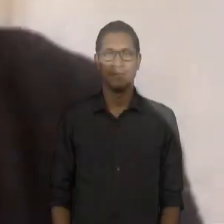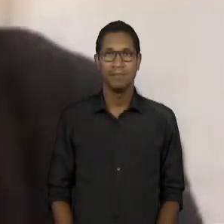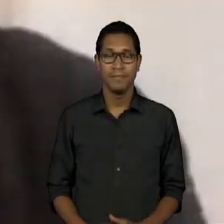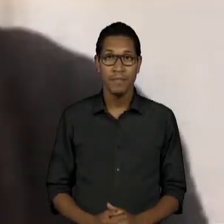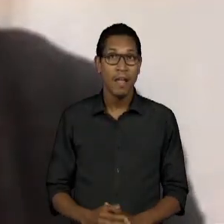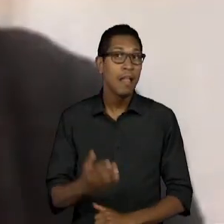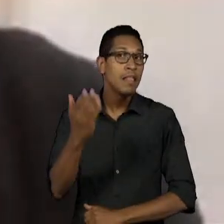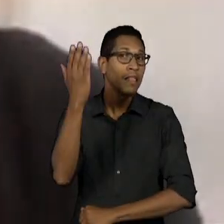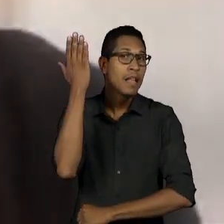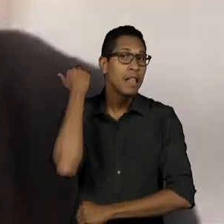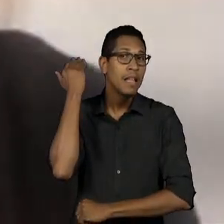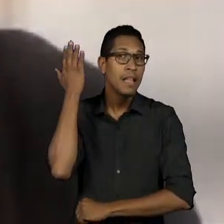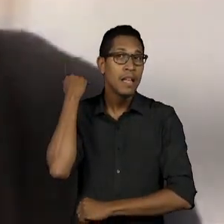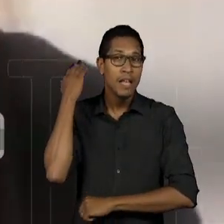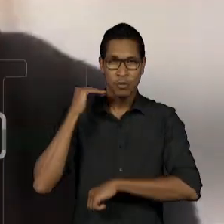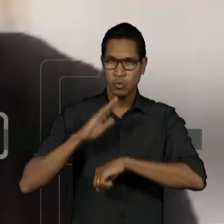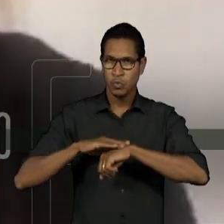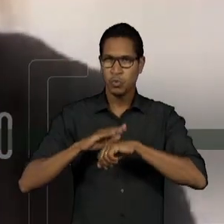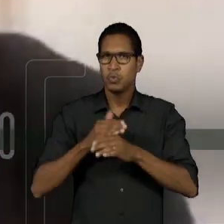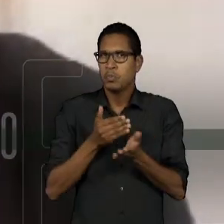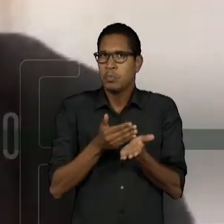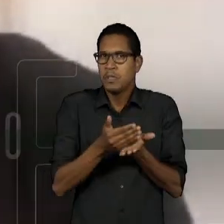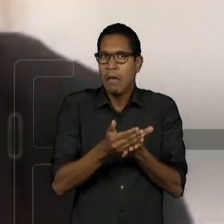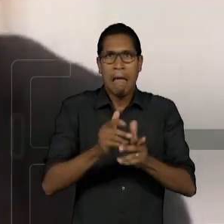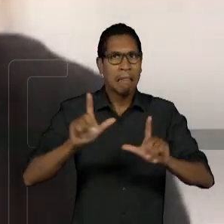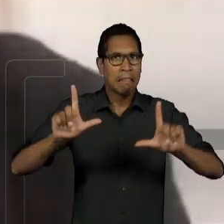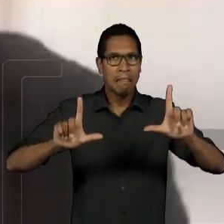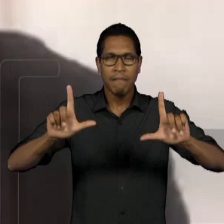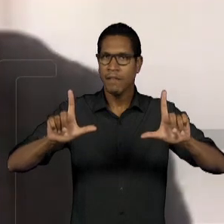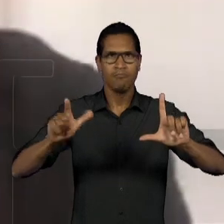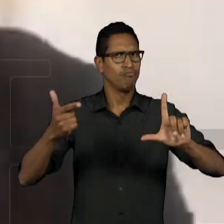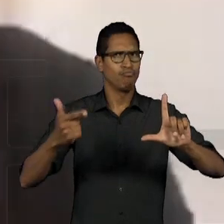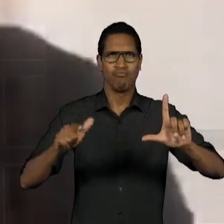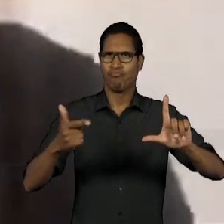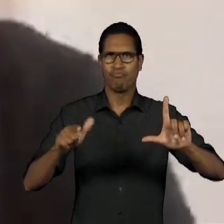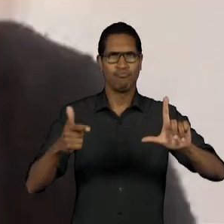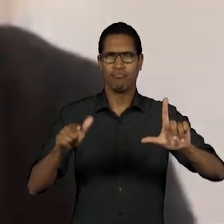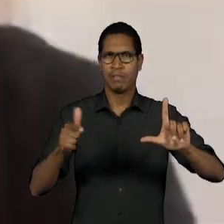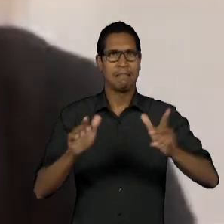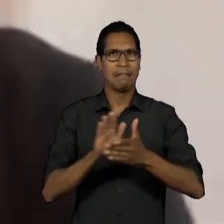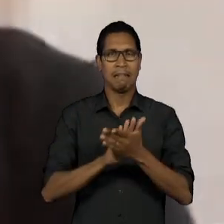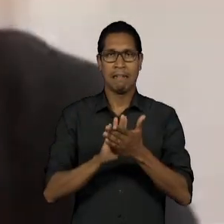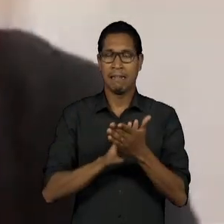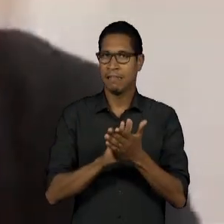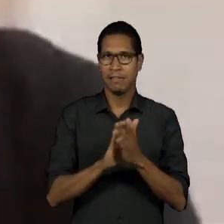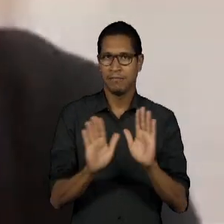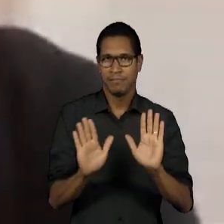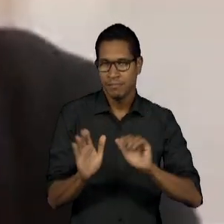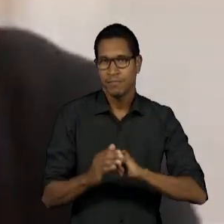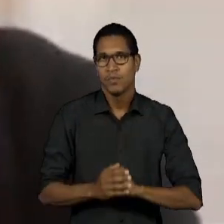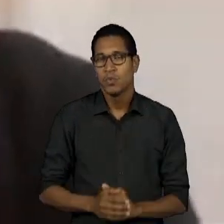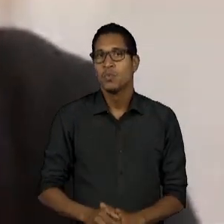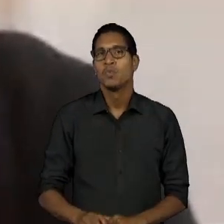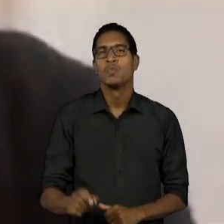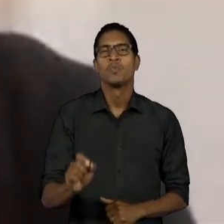Naquela época, quando eu comecei, não tinha televisão, né? Não tinha nada. Então, toda